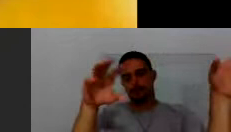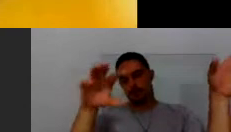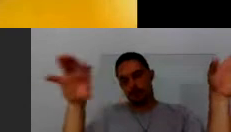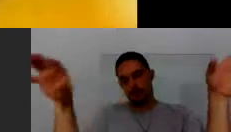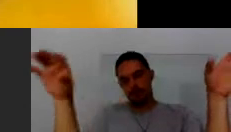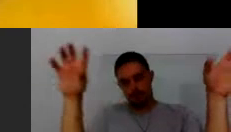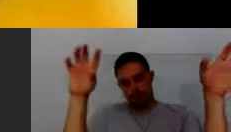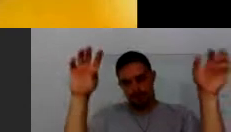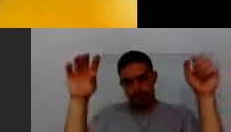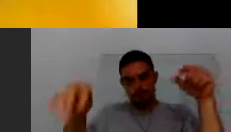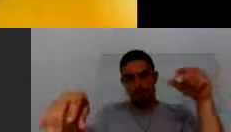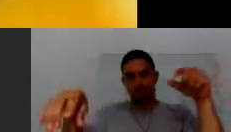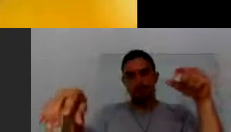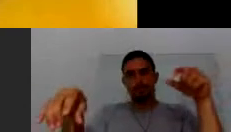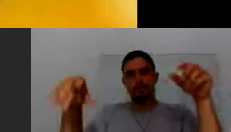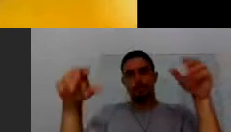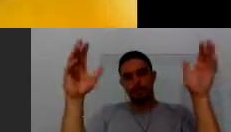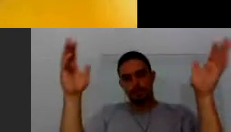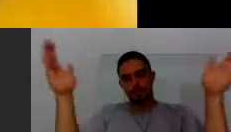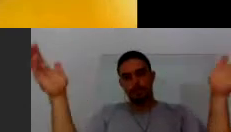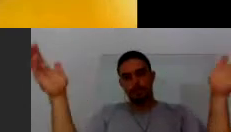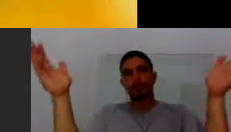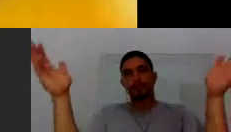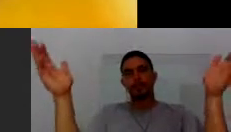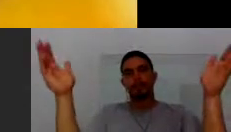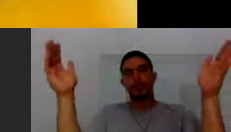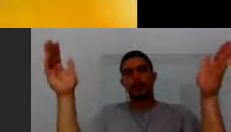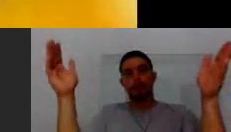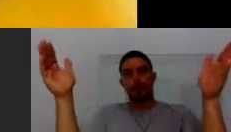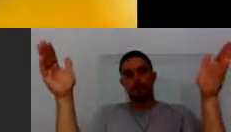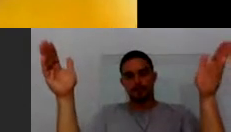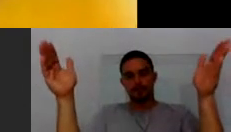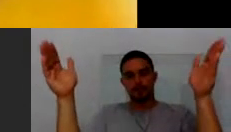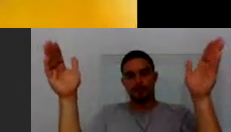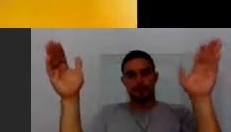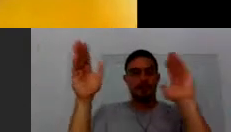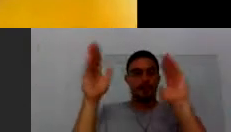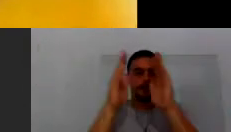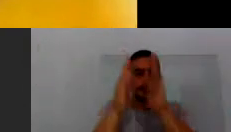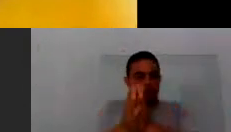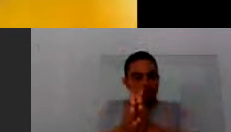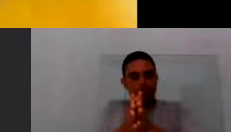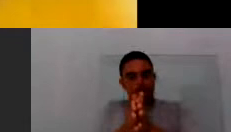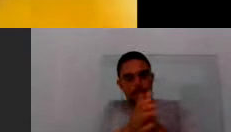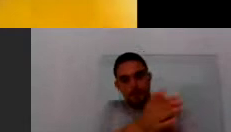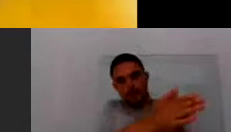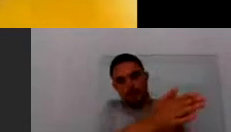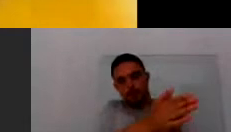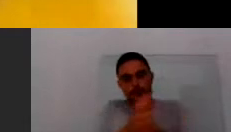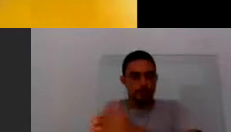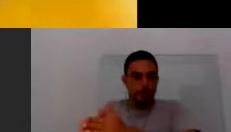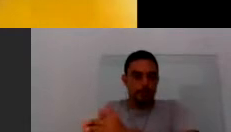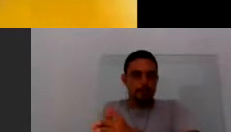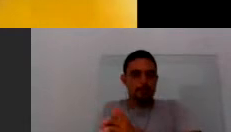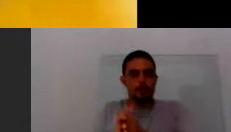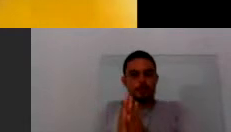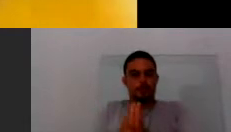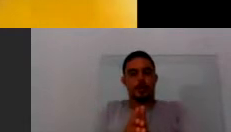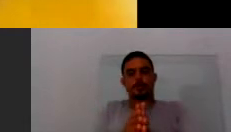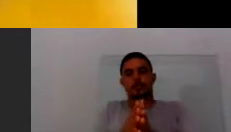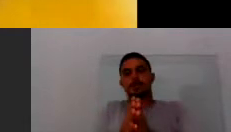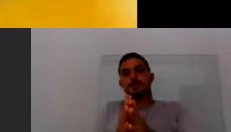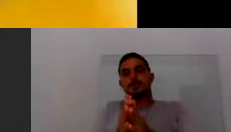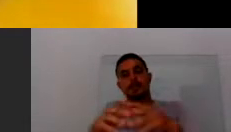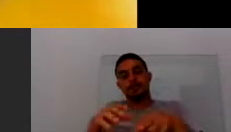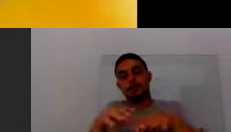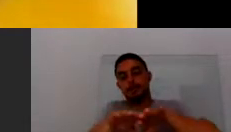argila, tá? Solo arenoso, eu já disse, a infiltração é muito grande, mas não retém tanta água assim, tá? E quando eu digo solo argiloso e solo arenoso,